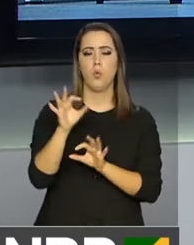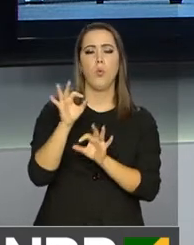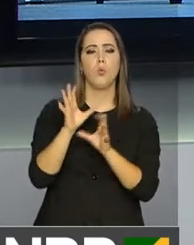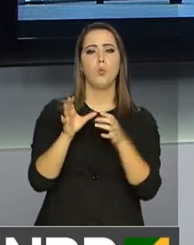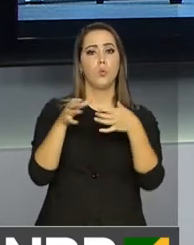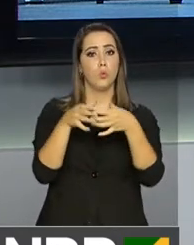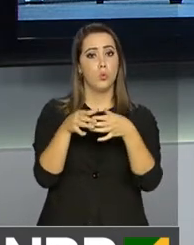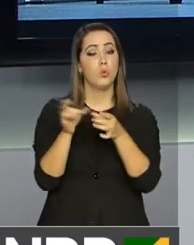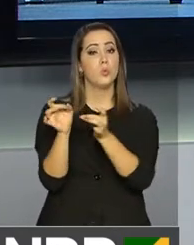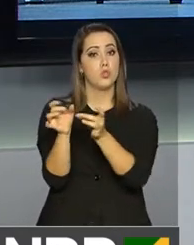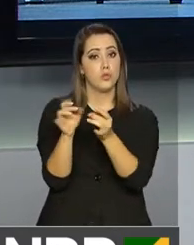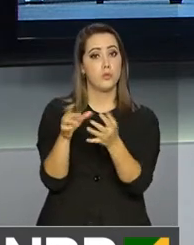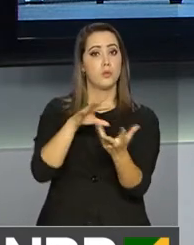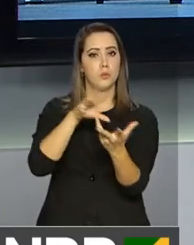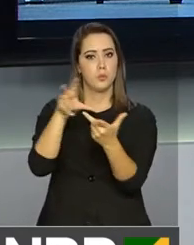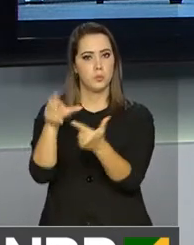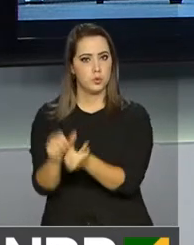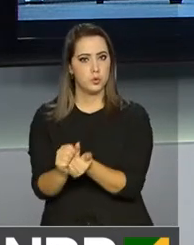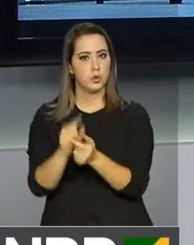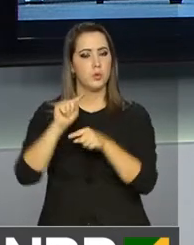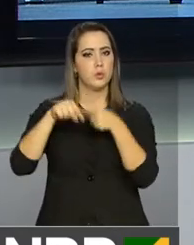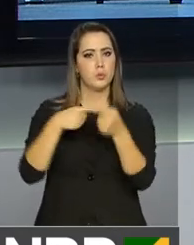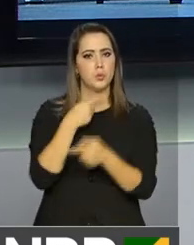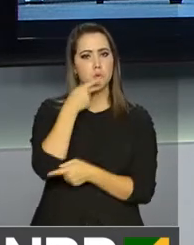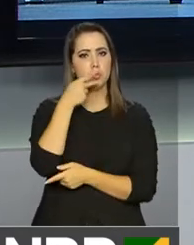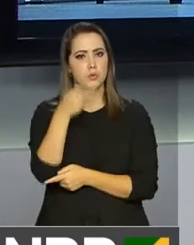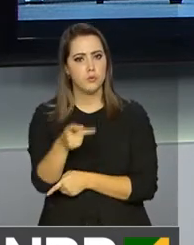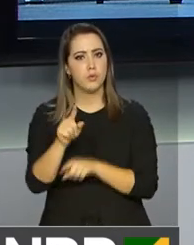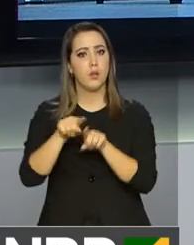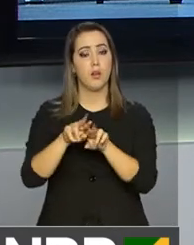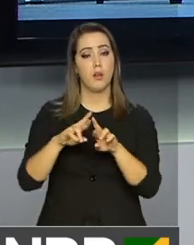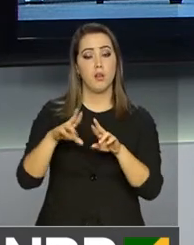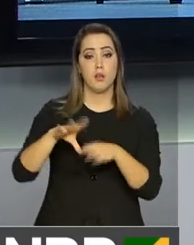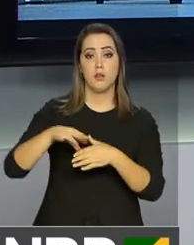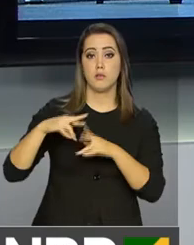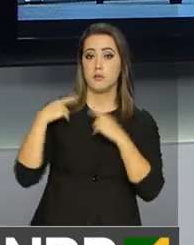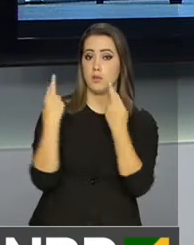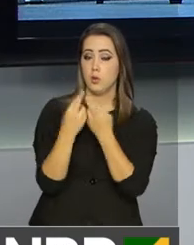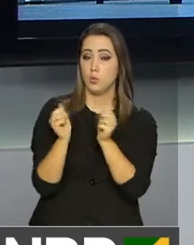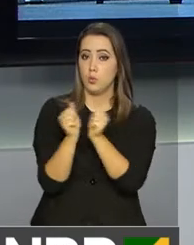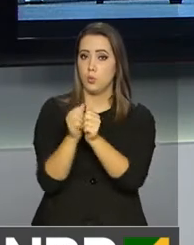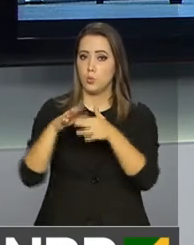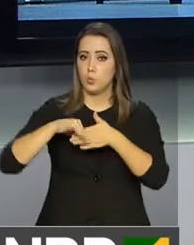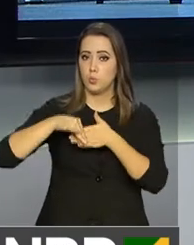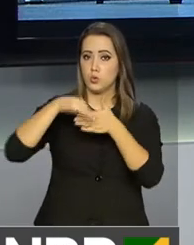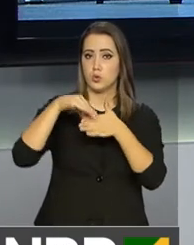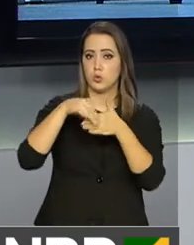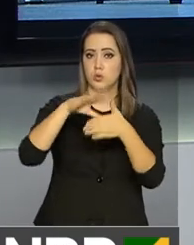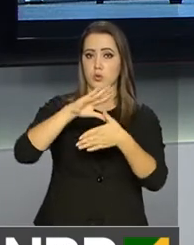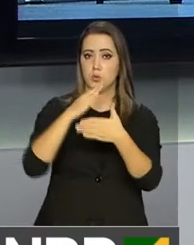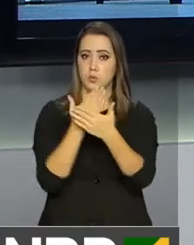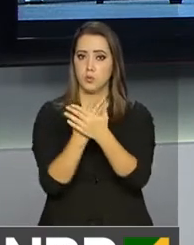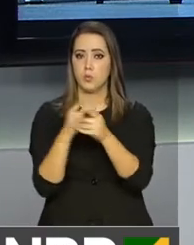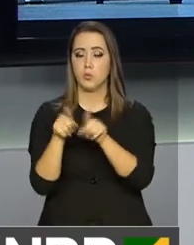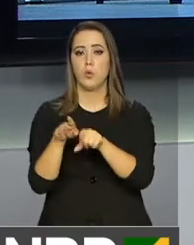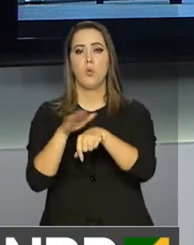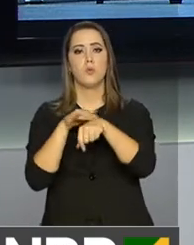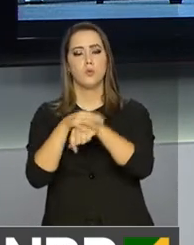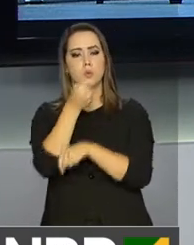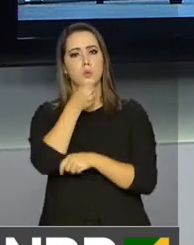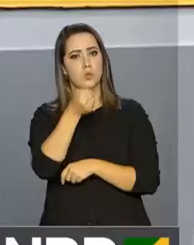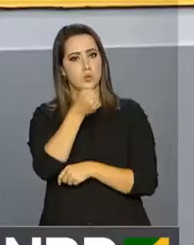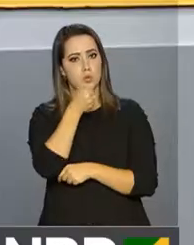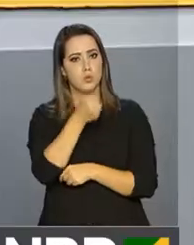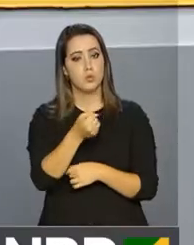Mundial do Comércio. Depois de discursar no evento e se reunir com líderes dos países membros do Mercosul, Temer conversou com